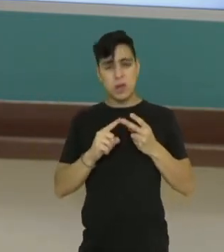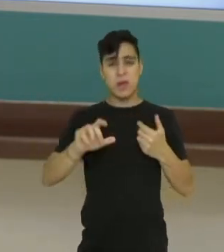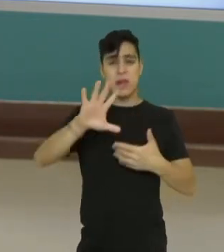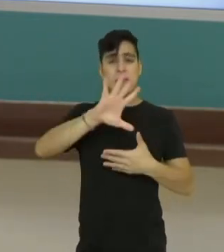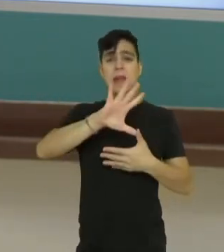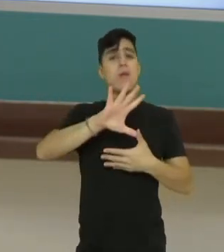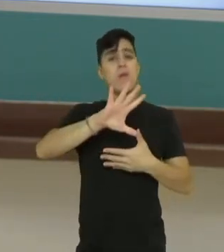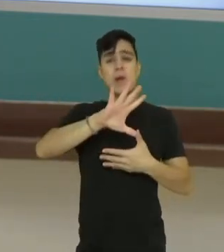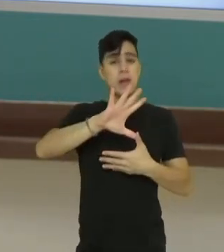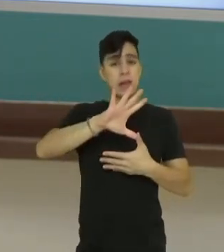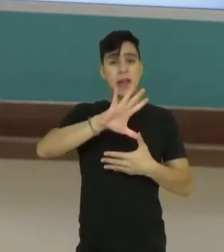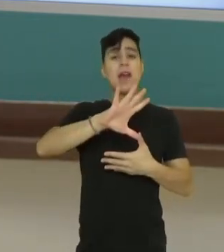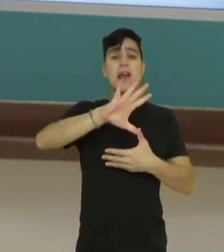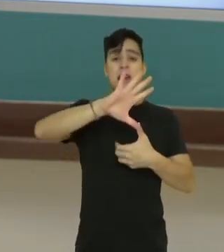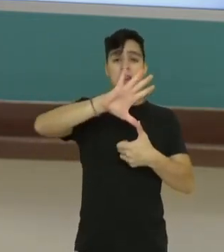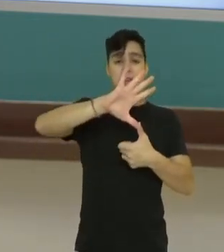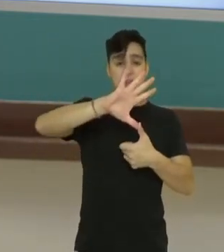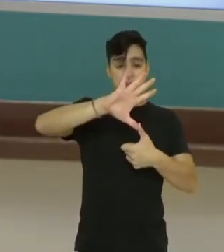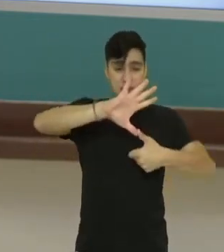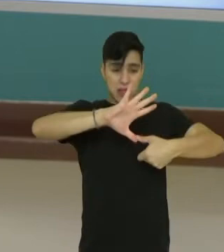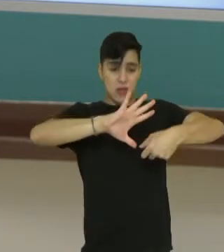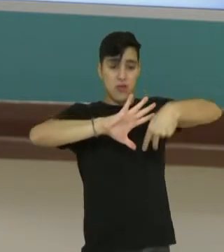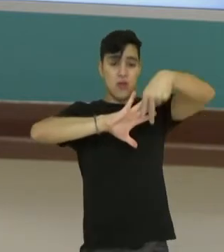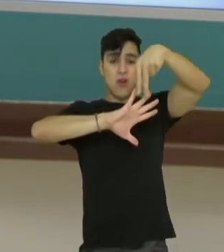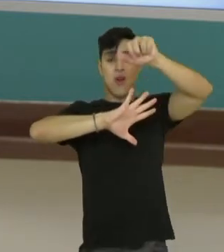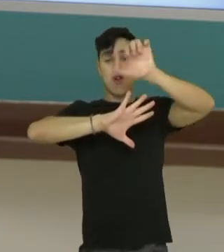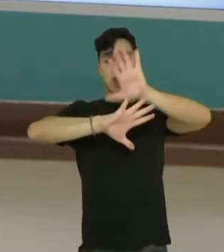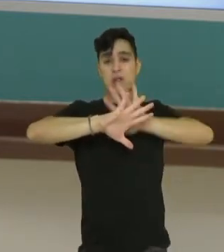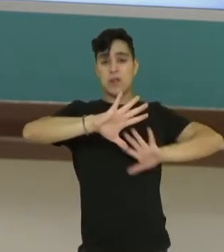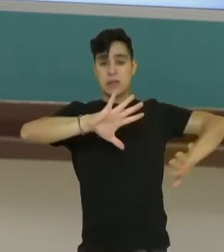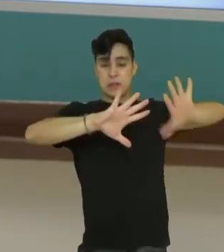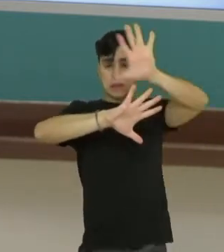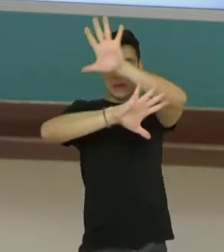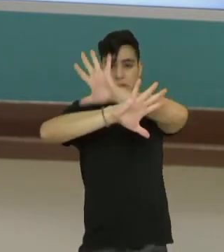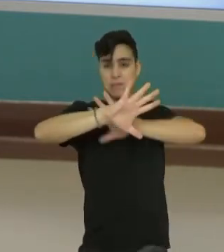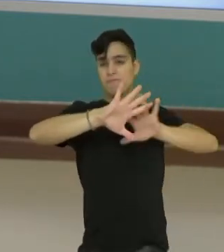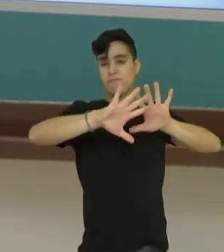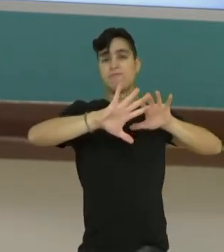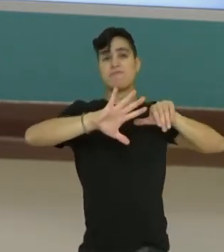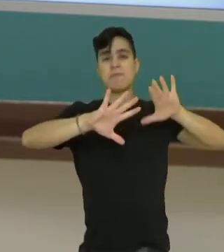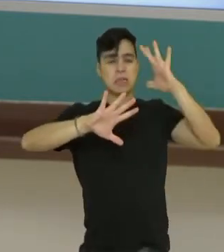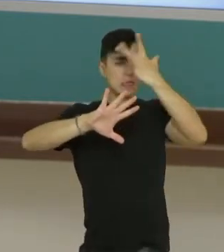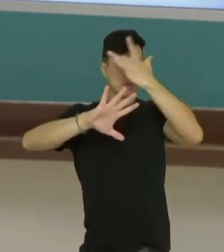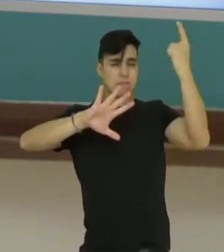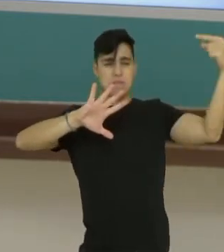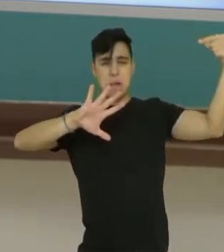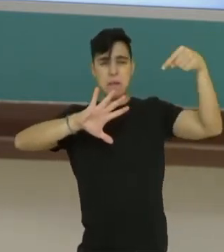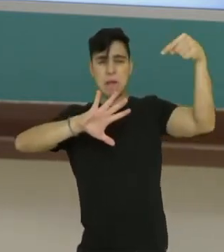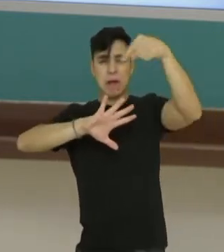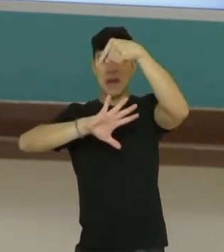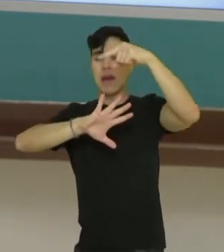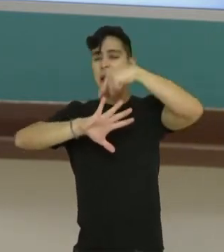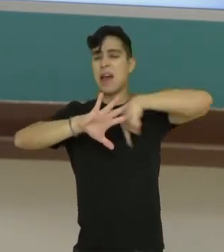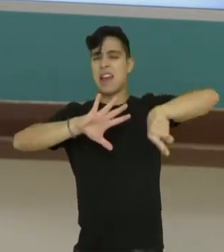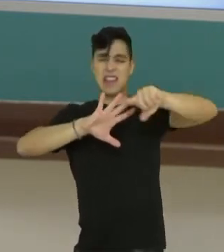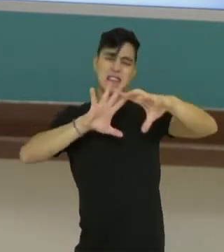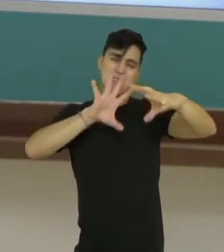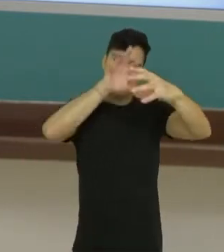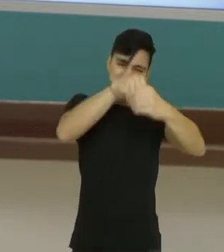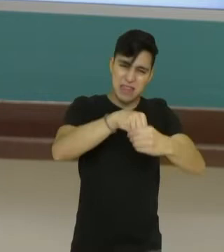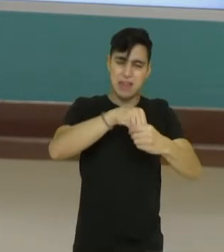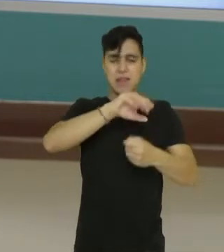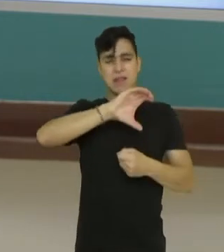América, especificamente a América Anglo-Saxônica, que abrange Canadá e Estados